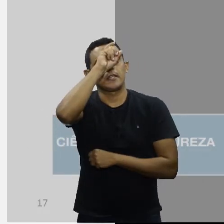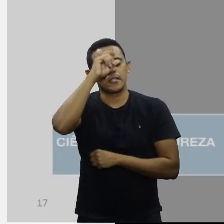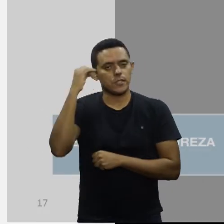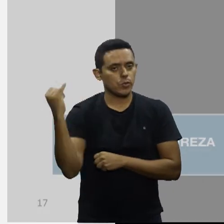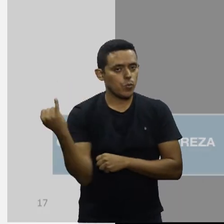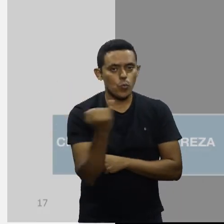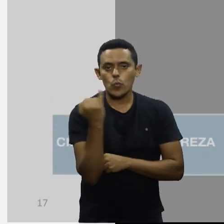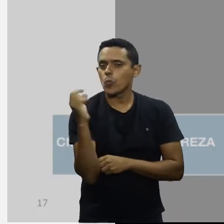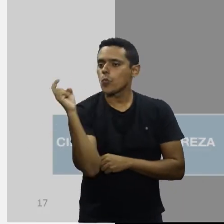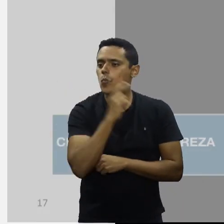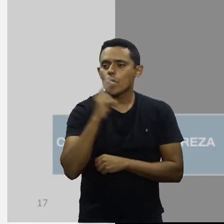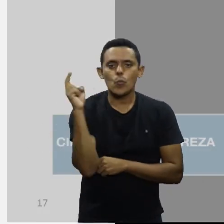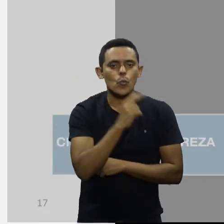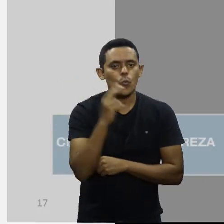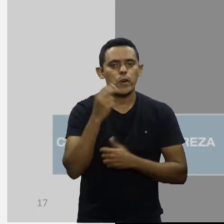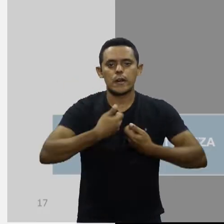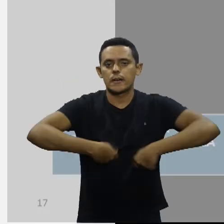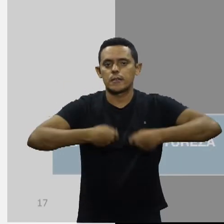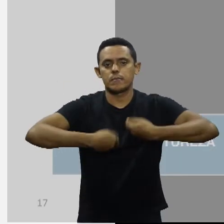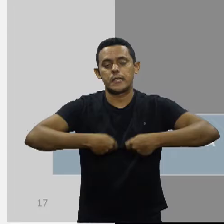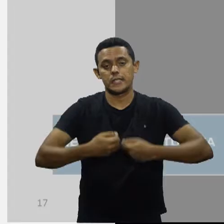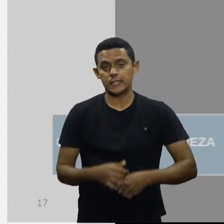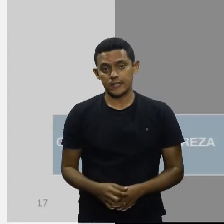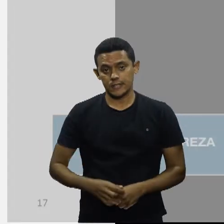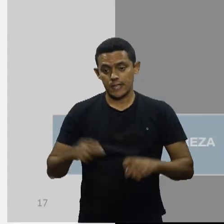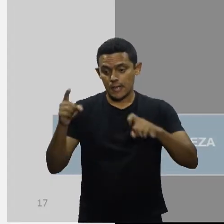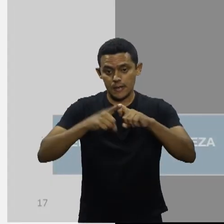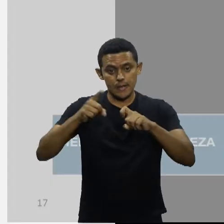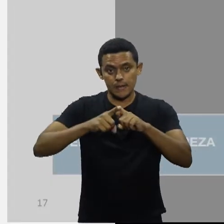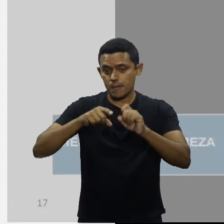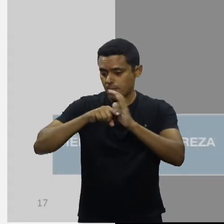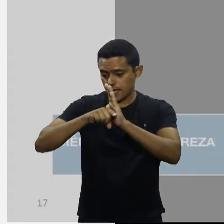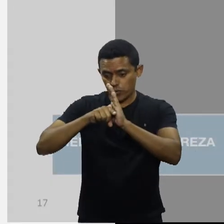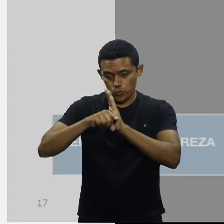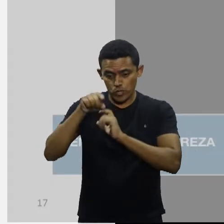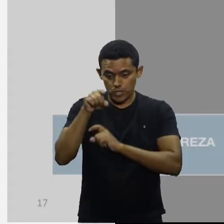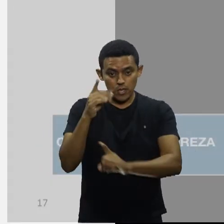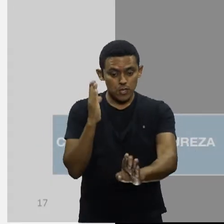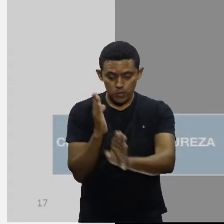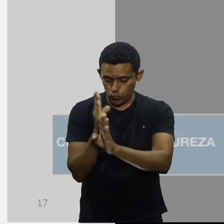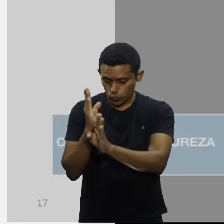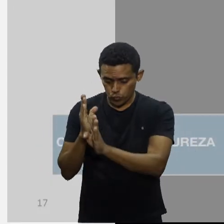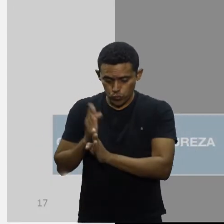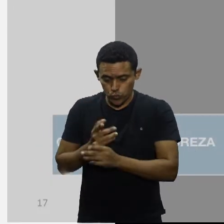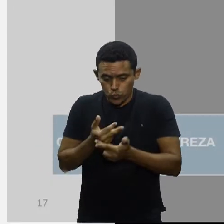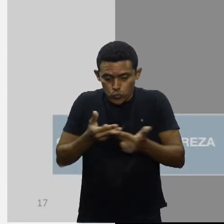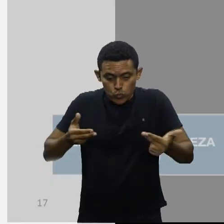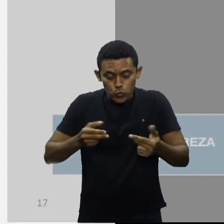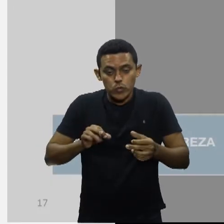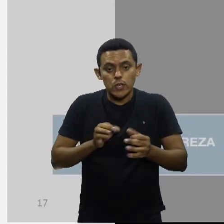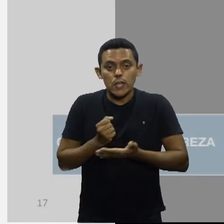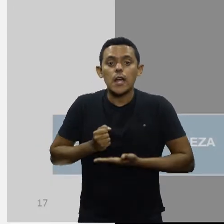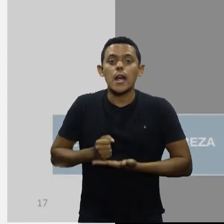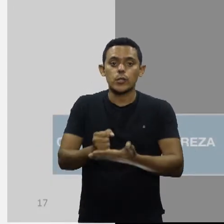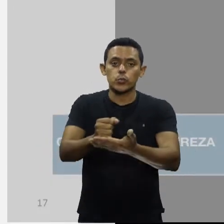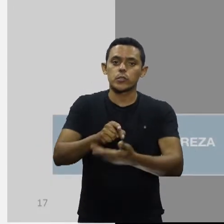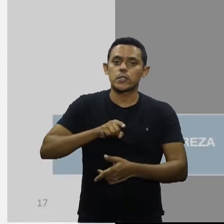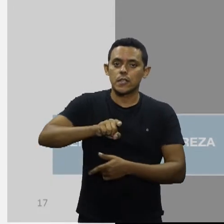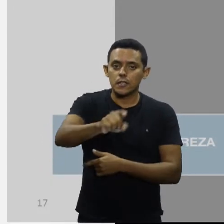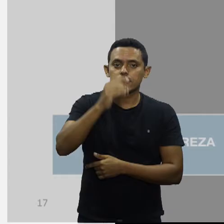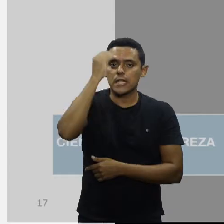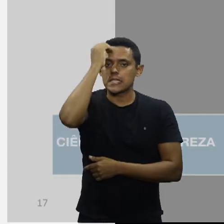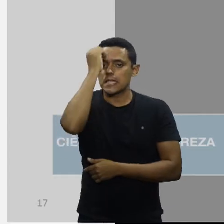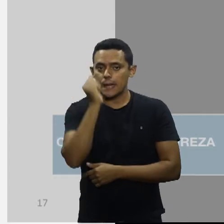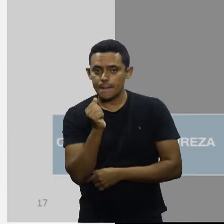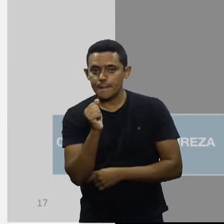o posto de saúde, para que o médico, ao lhe examinar, ele faça a conduta clínica adequada